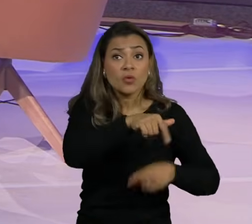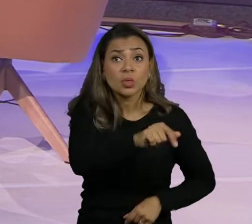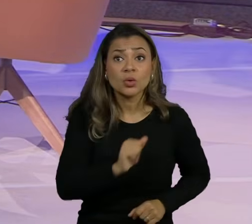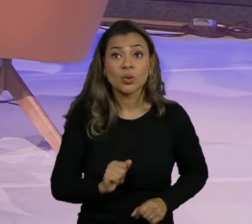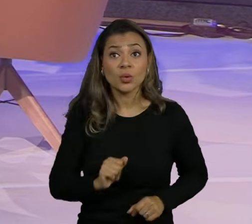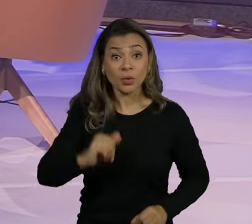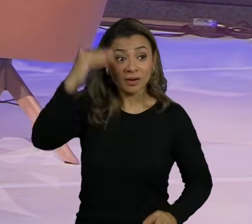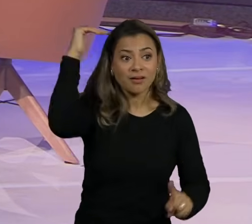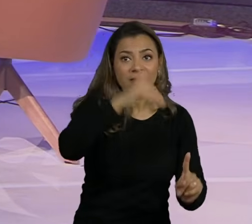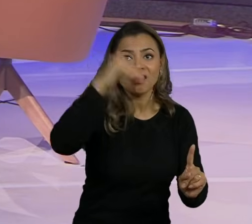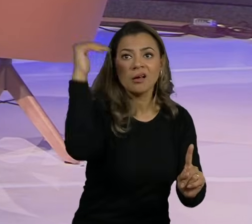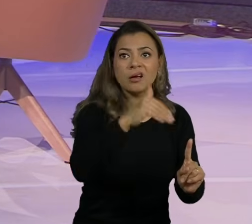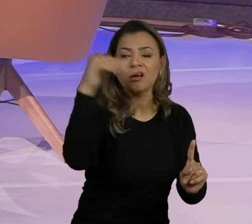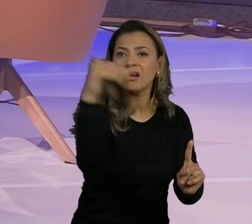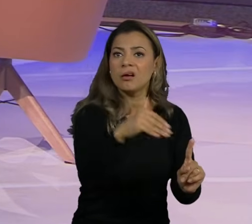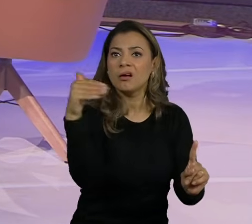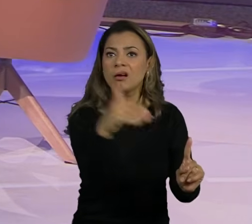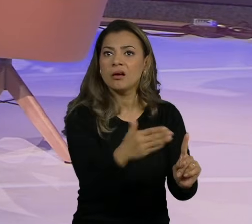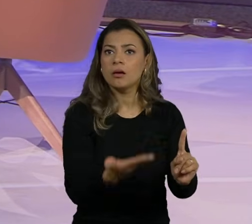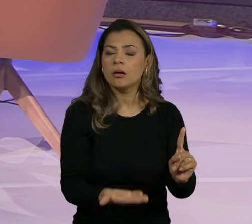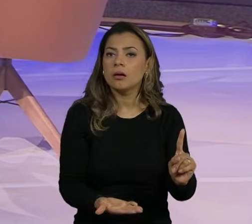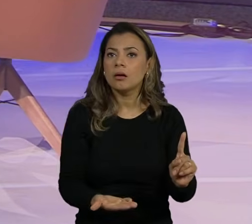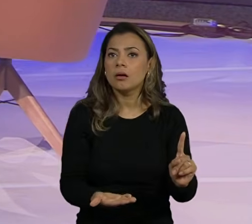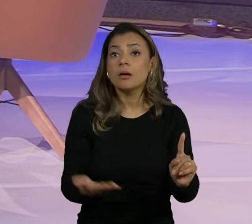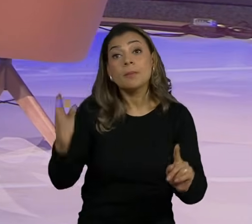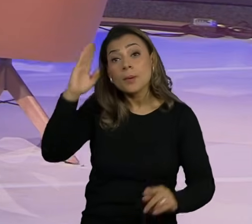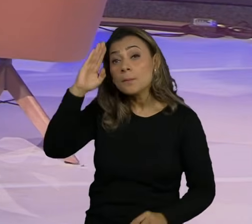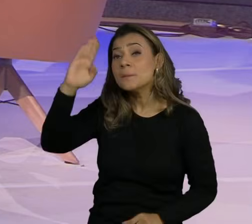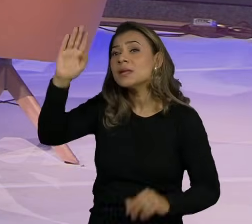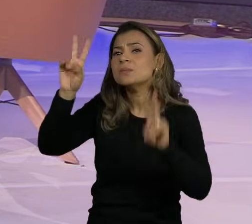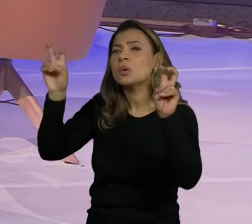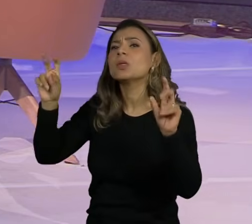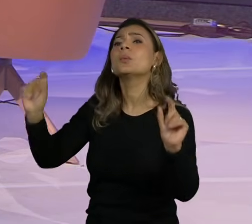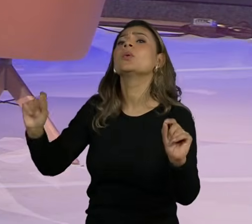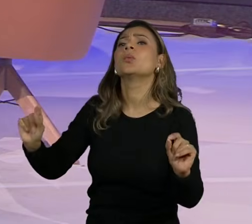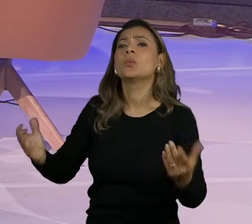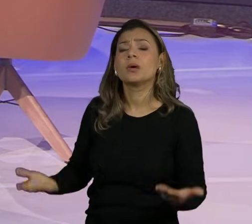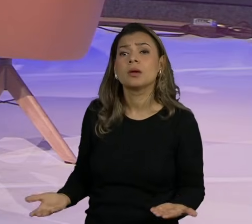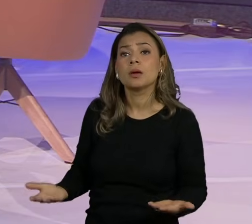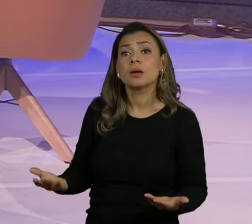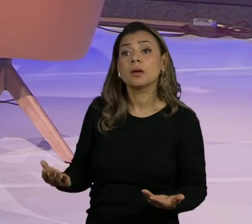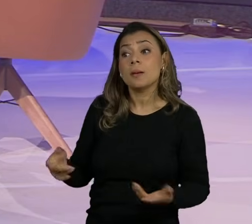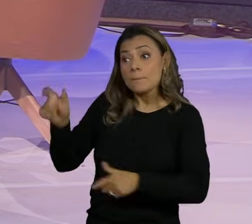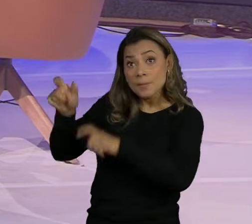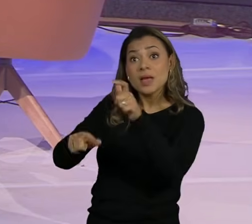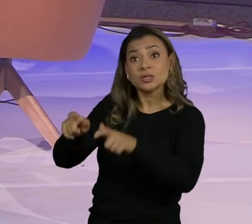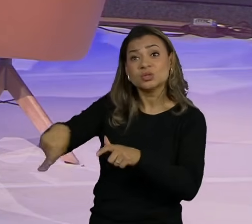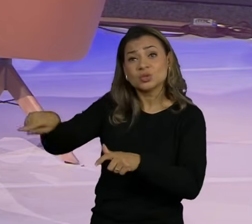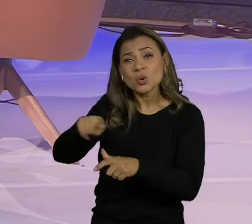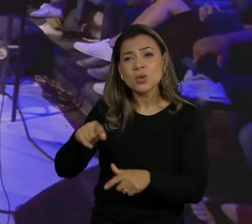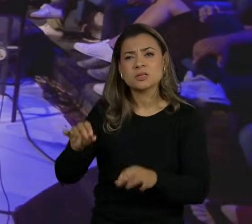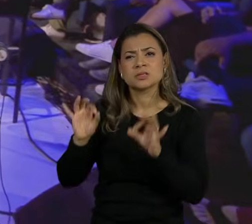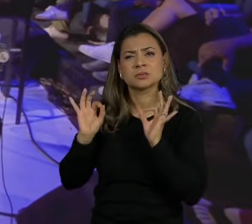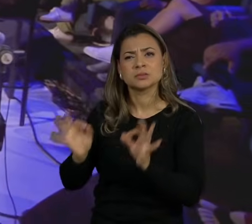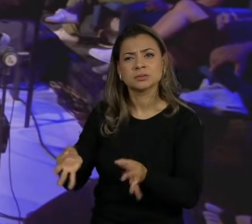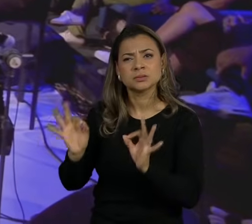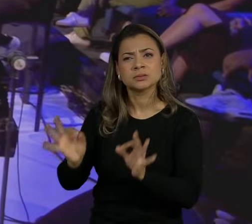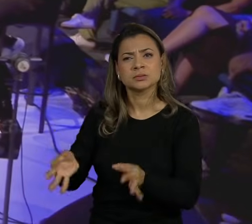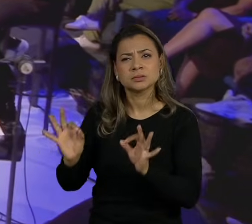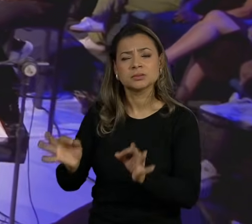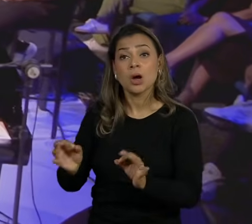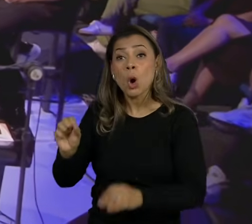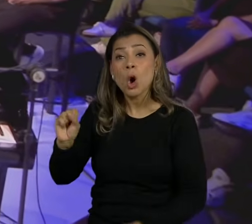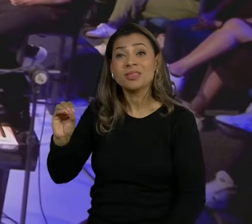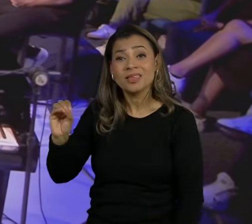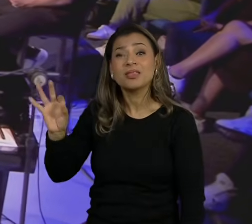no fundo, a questão principal é como é que existe gente miserável e